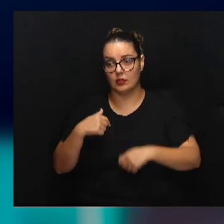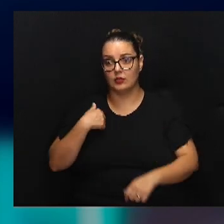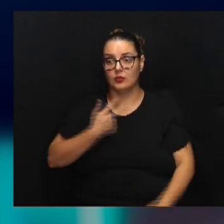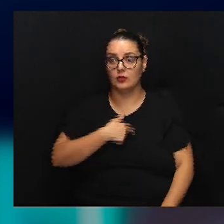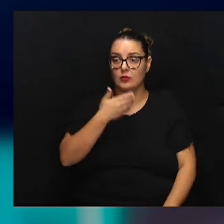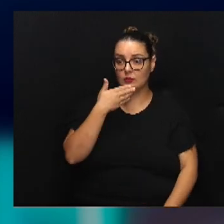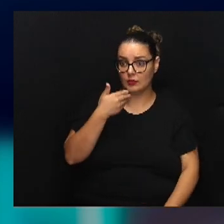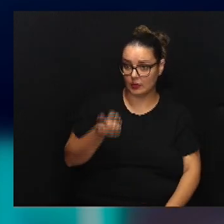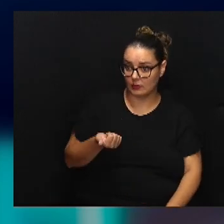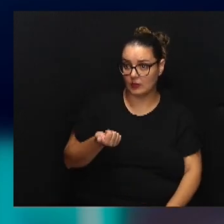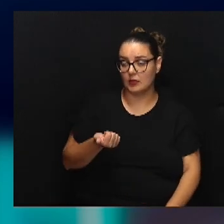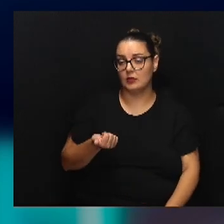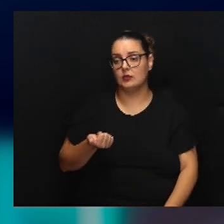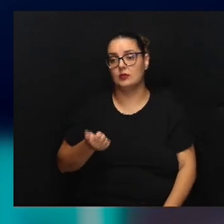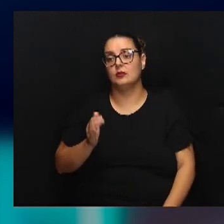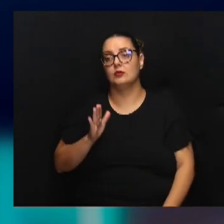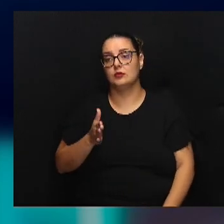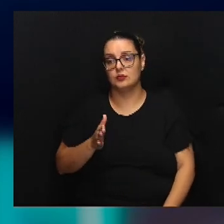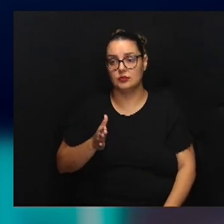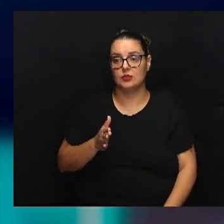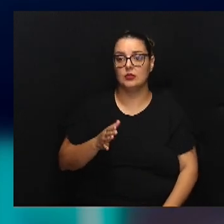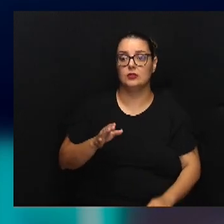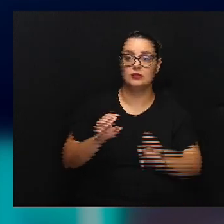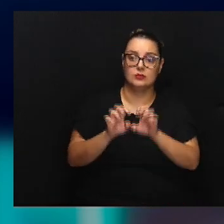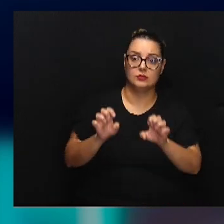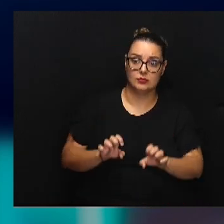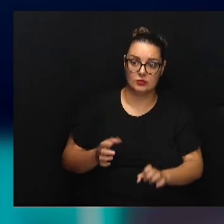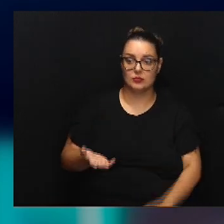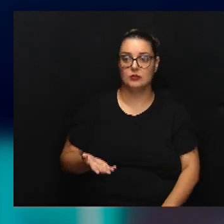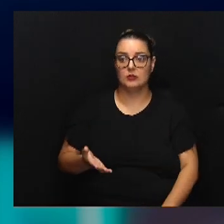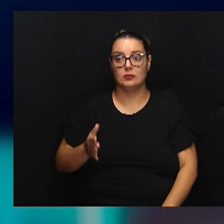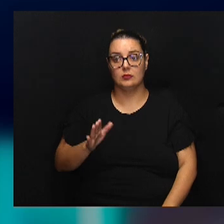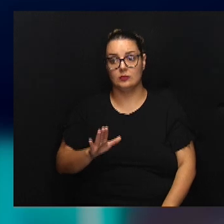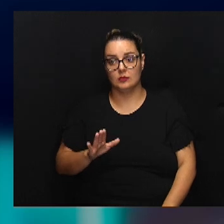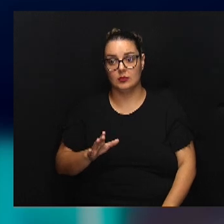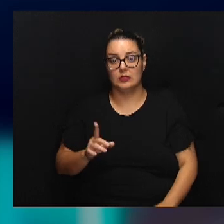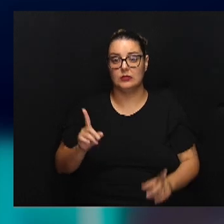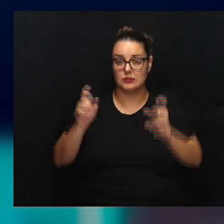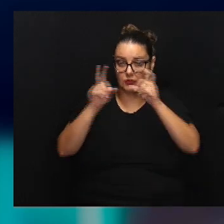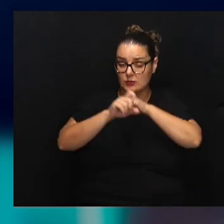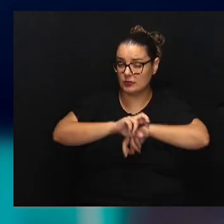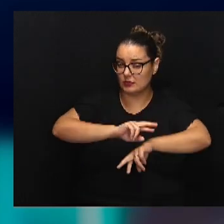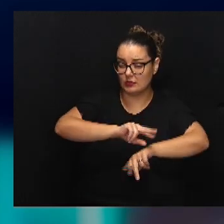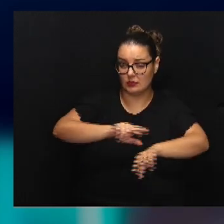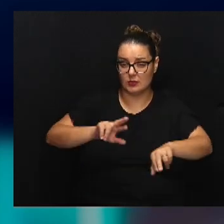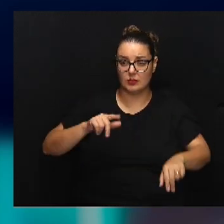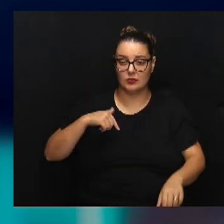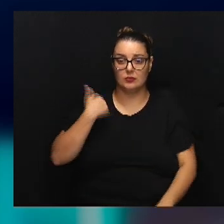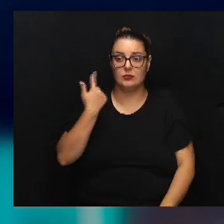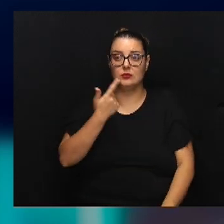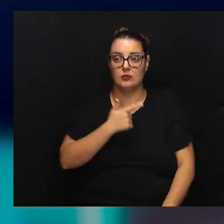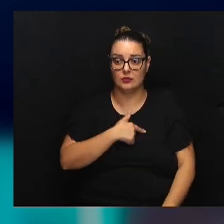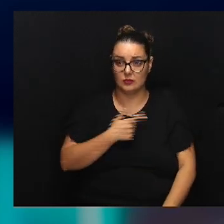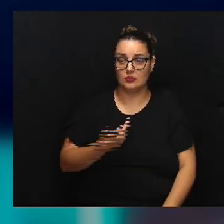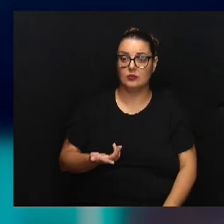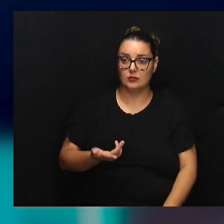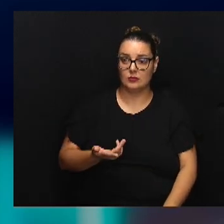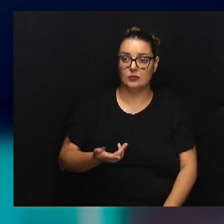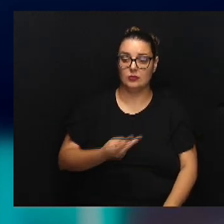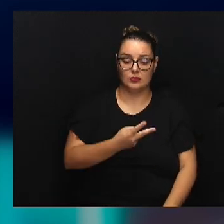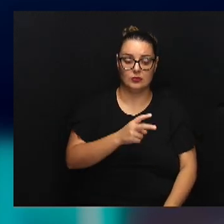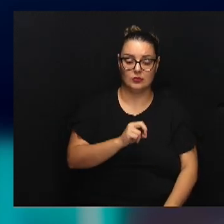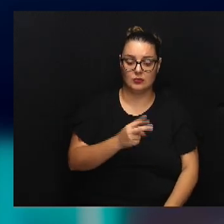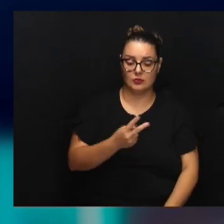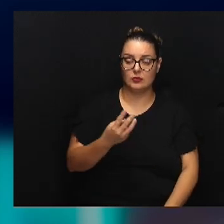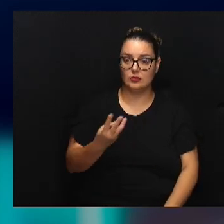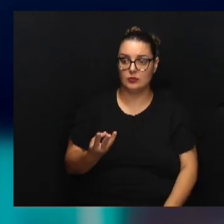bem melhor, já estávamos estruturados, mas ainda assim com desafios. Nós fomos dormir em 2023